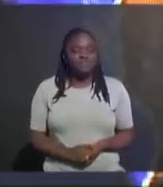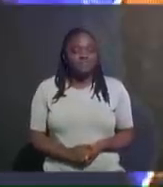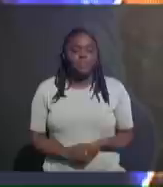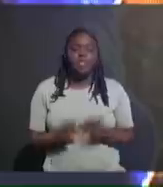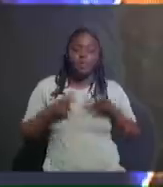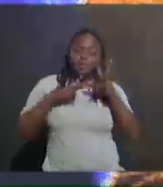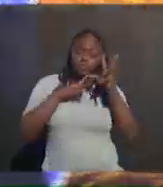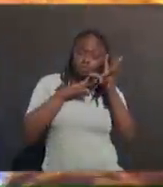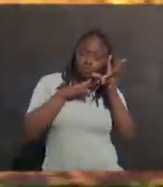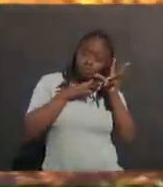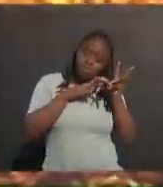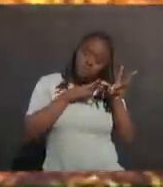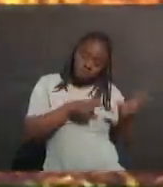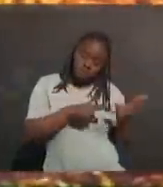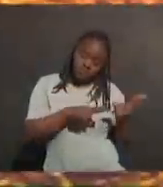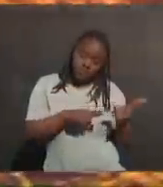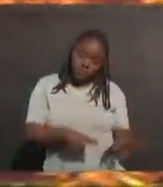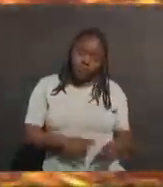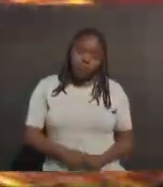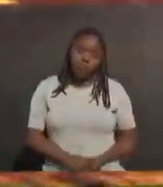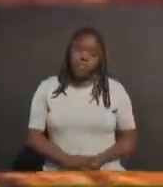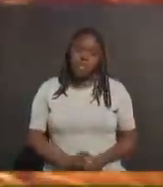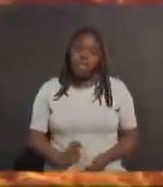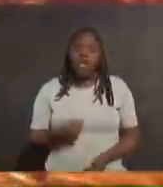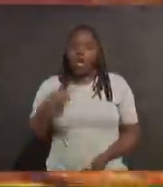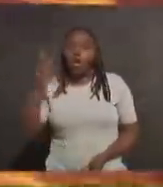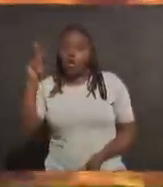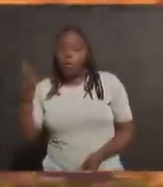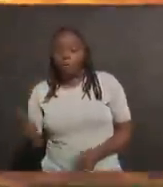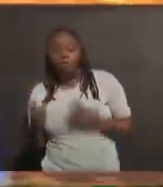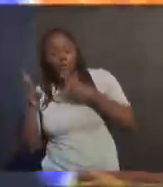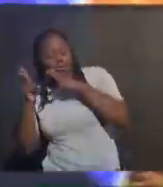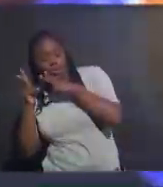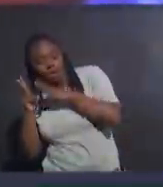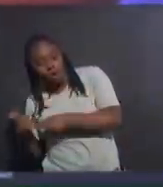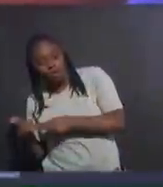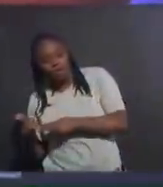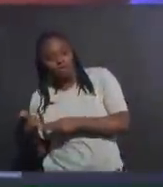Dormir. É assim o mundo de hoje, ó. Ou a pessoa dorme demais ou não dorme.